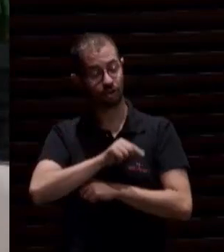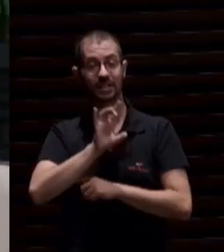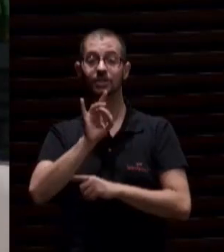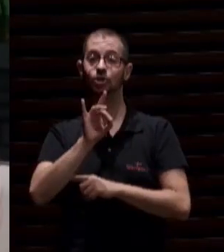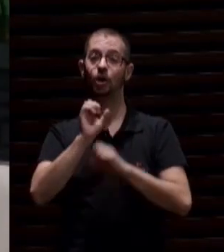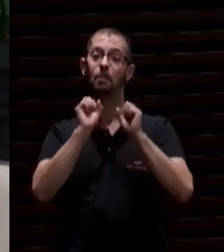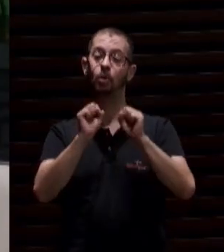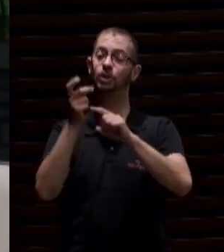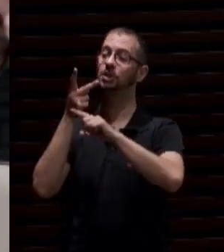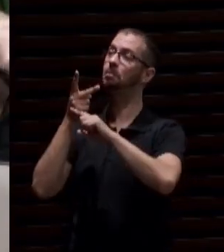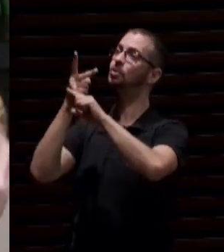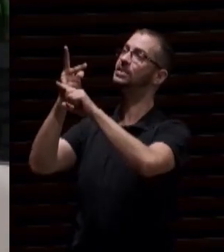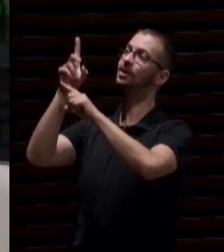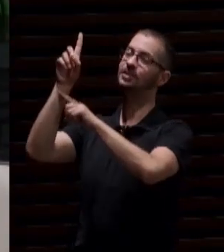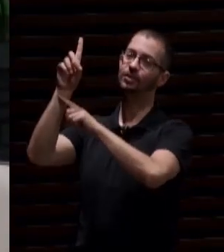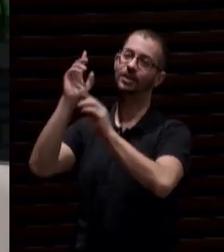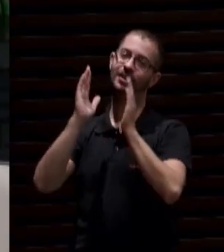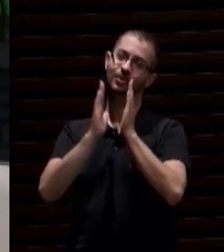oração porque antes o Senhor o resgatou.